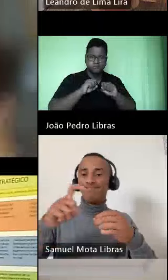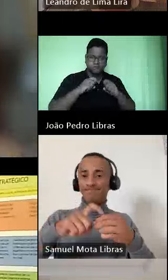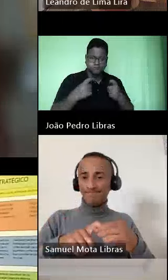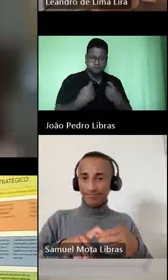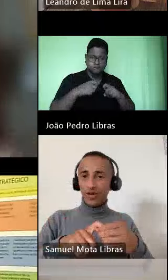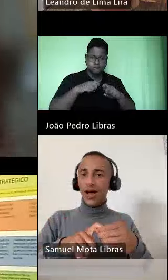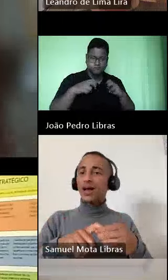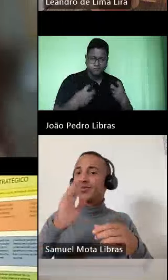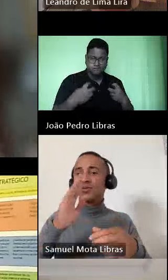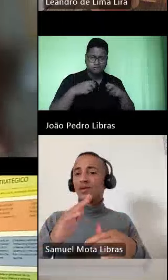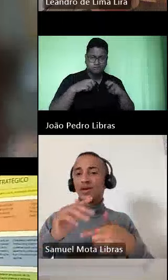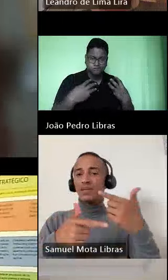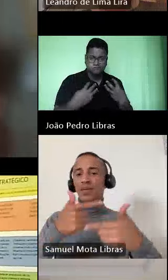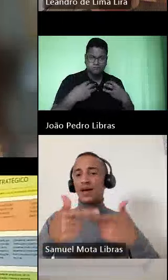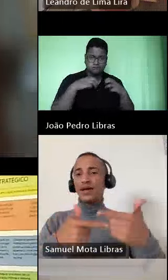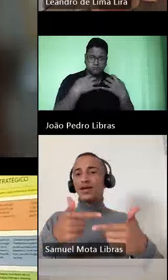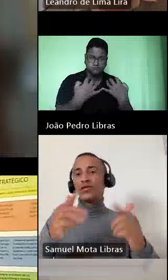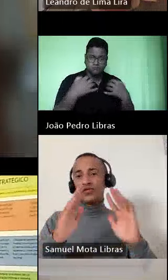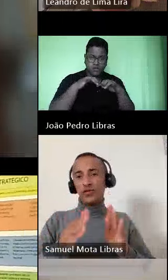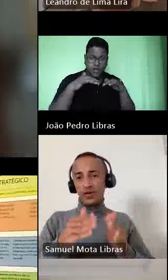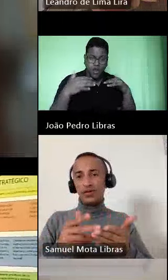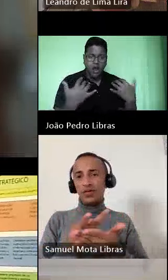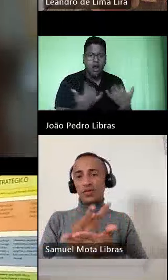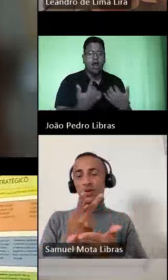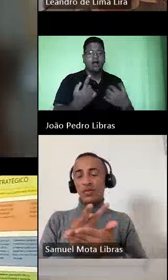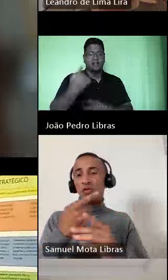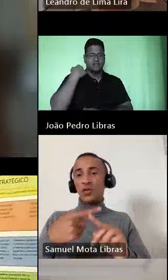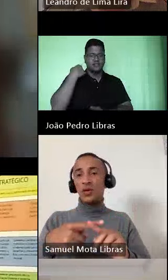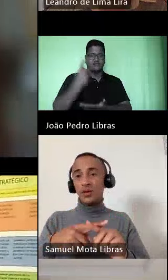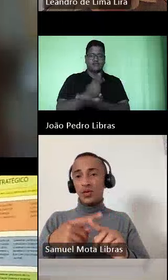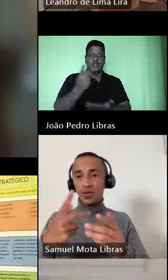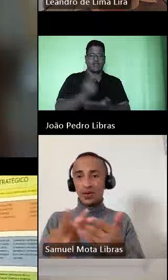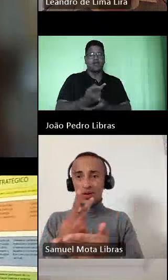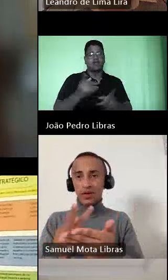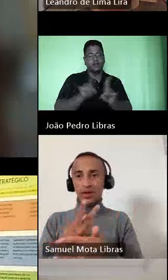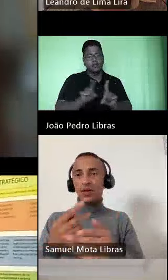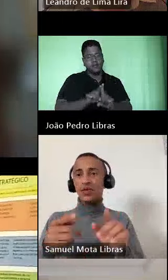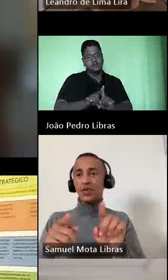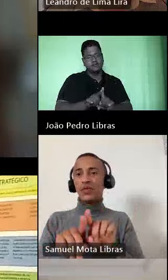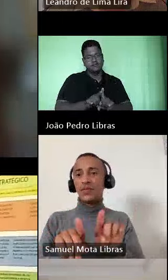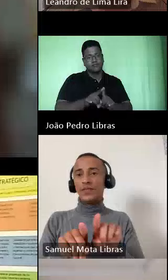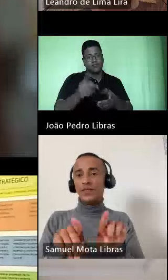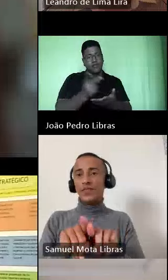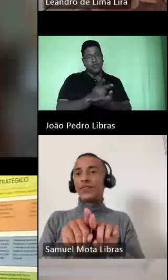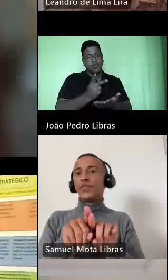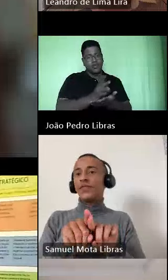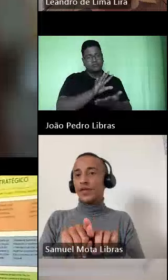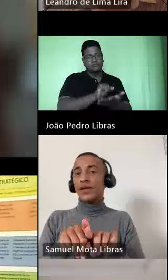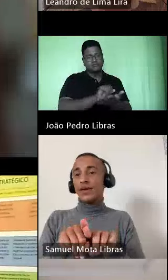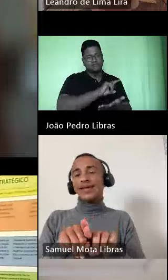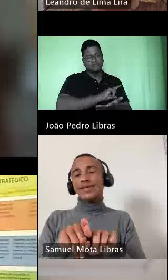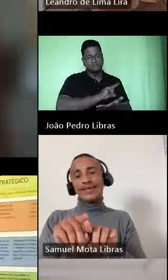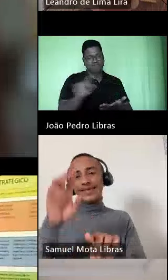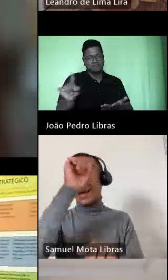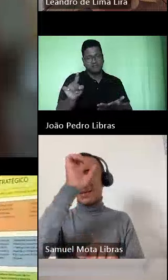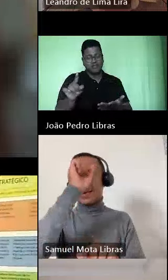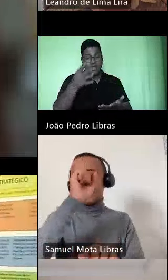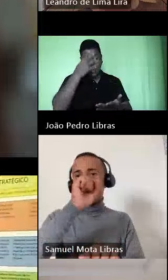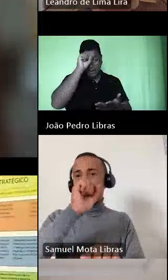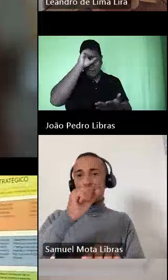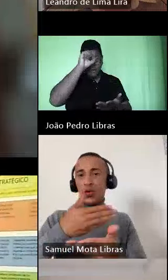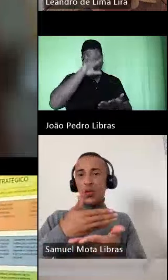atrás e errou quer dizer mas porque os erros não ficaram registrados a aprendizagem não ficou registrada e aí começa tudo do zero de